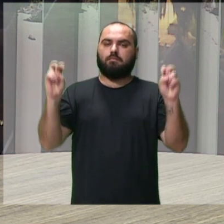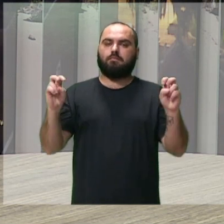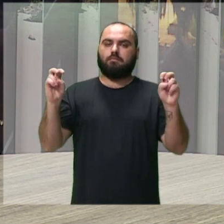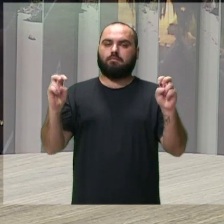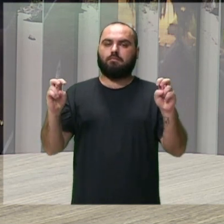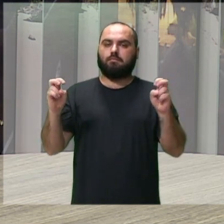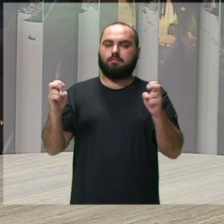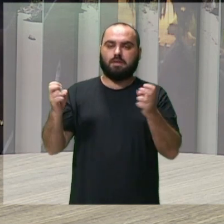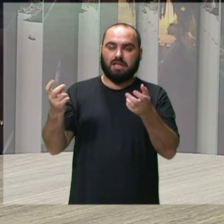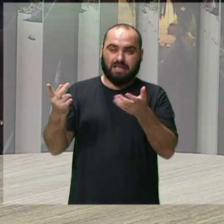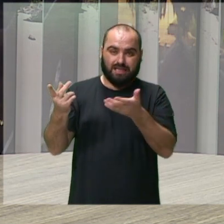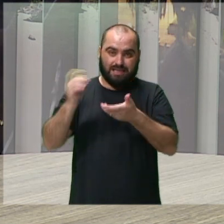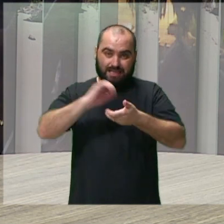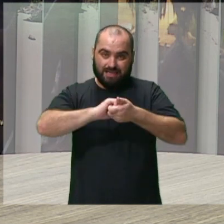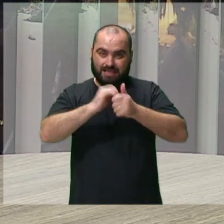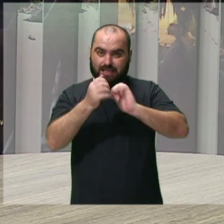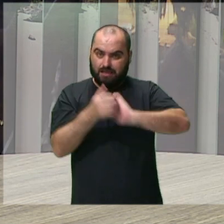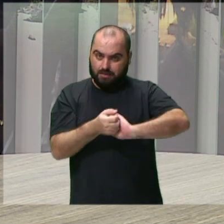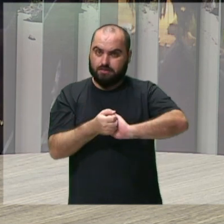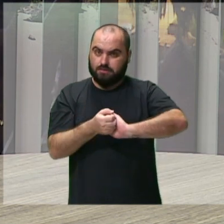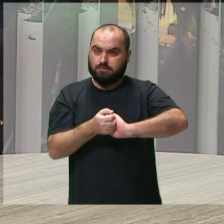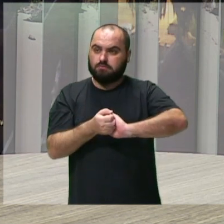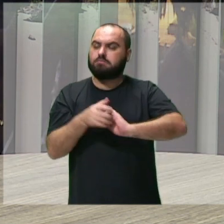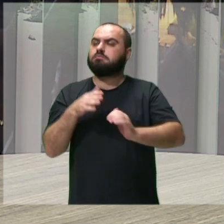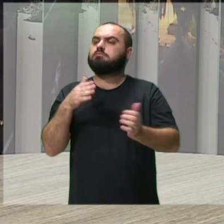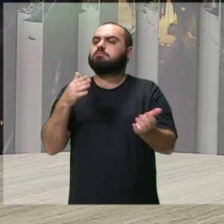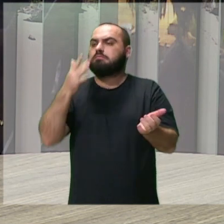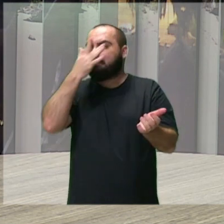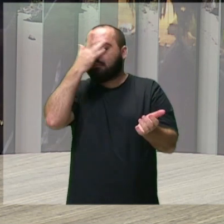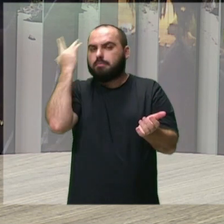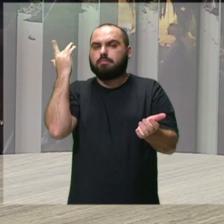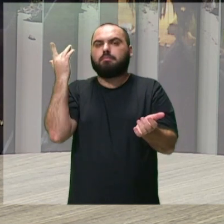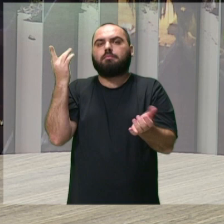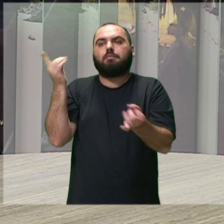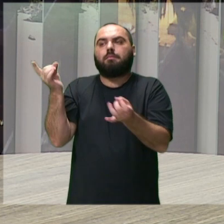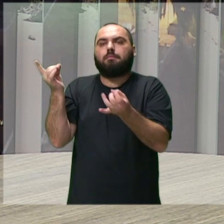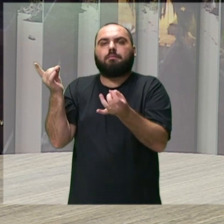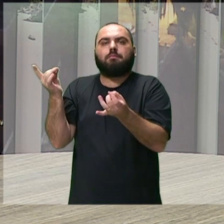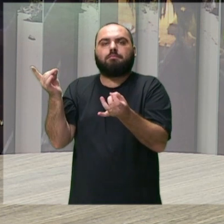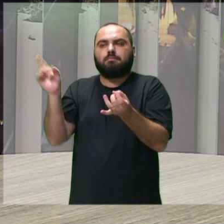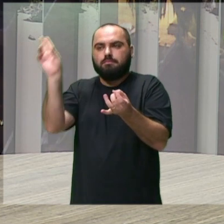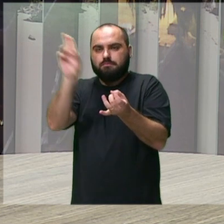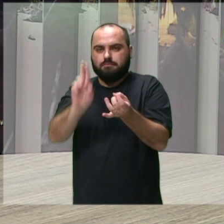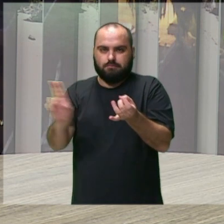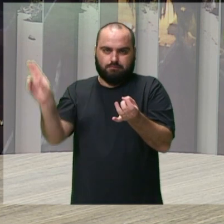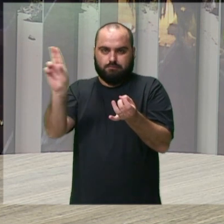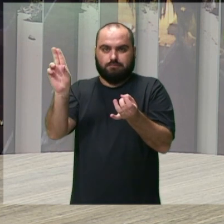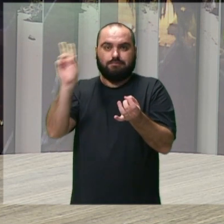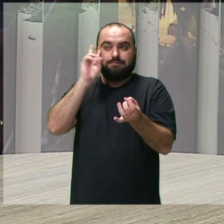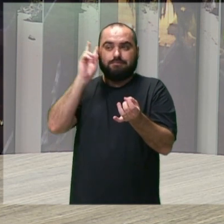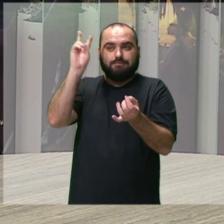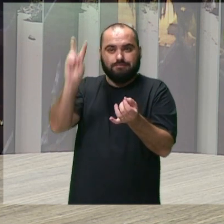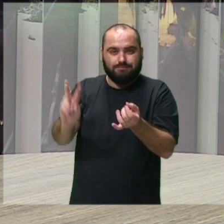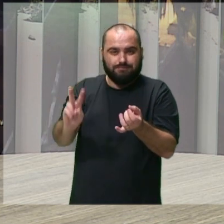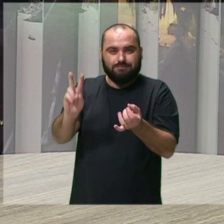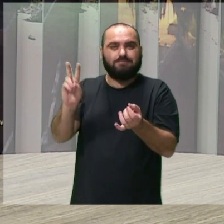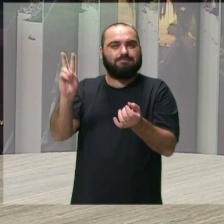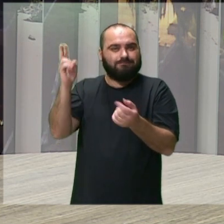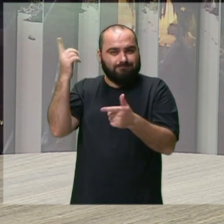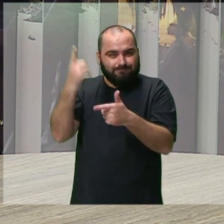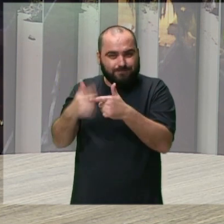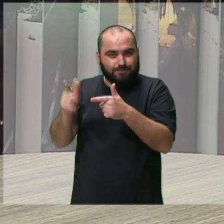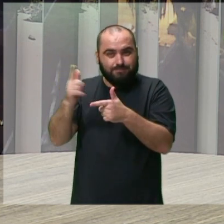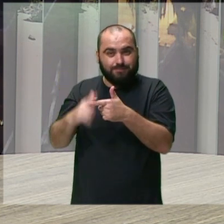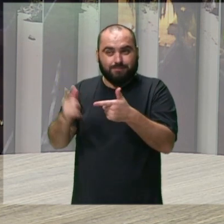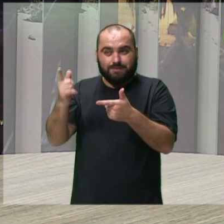da arte, né? Até que ponto isso acontece, vejo as dificuldades que nós artistas